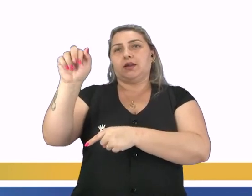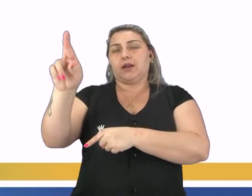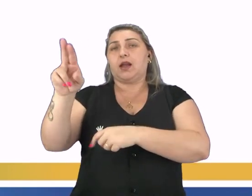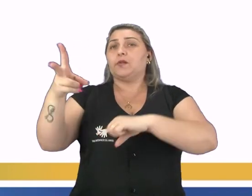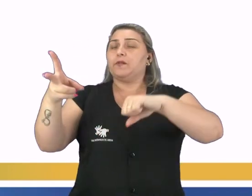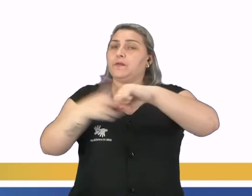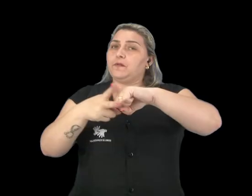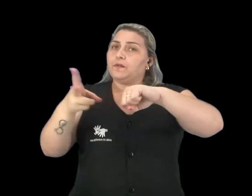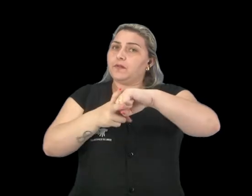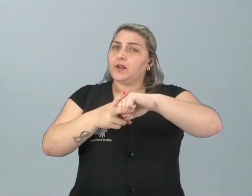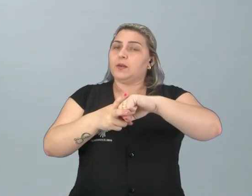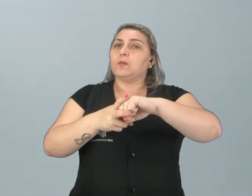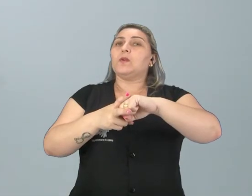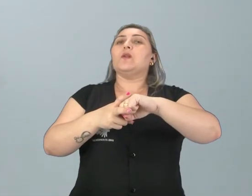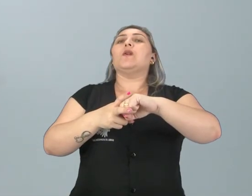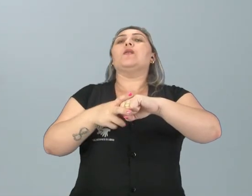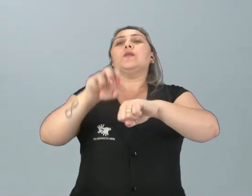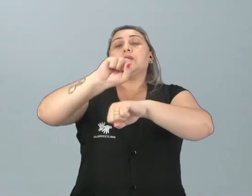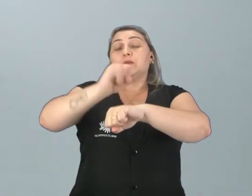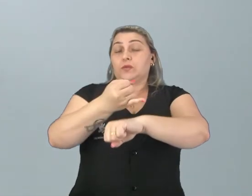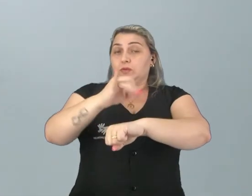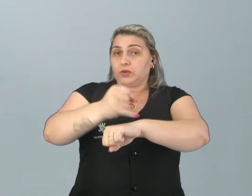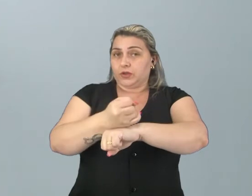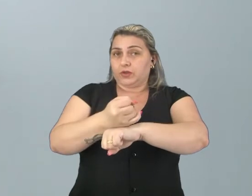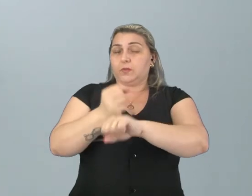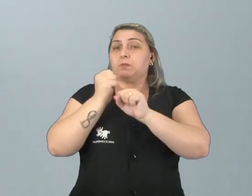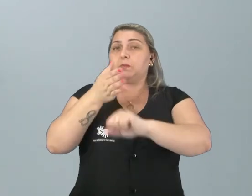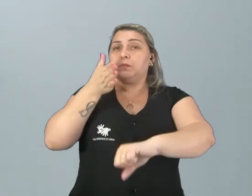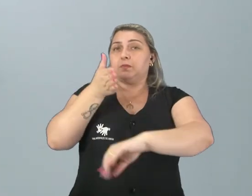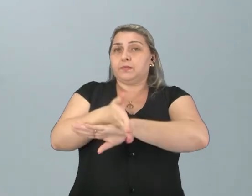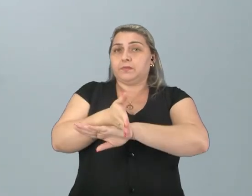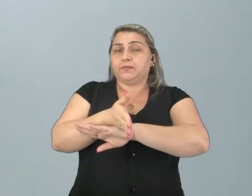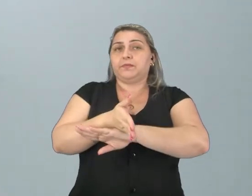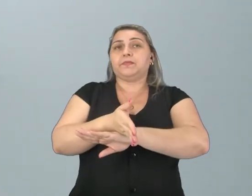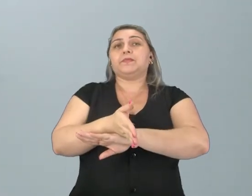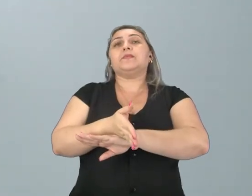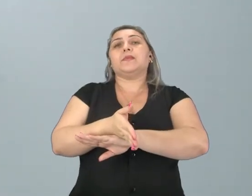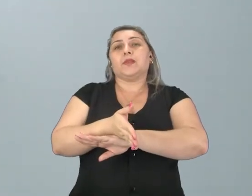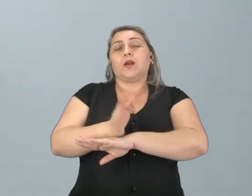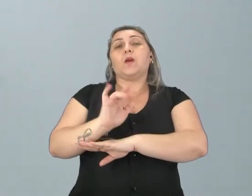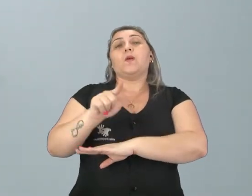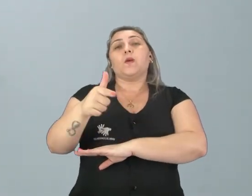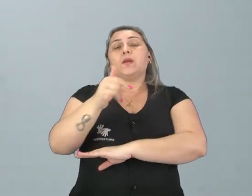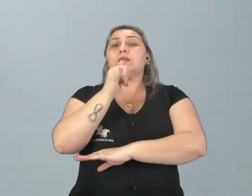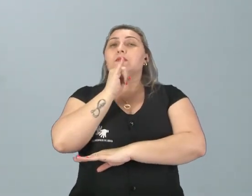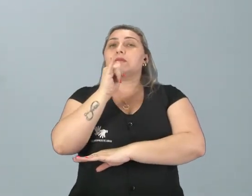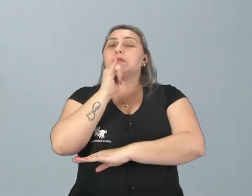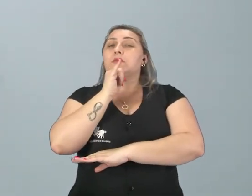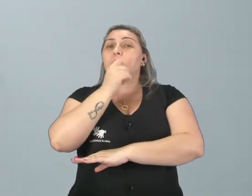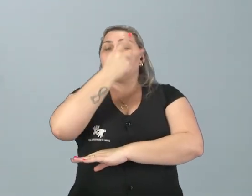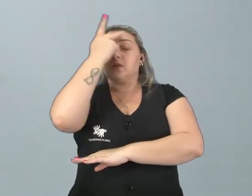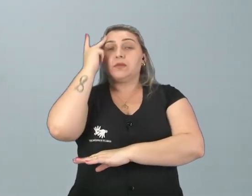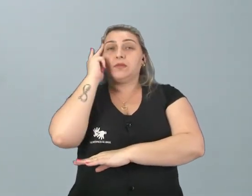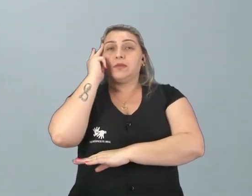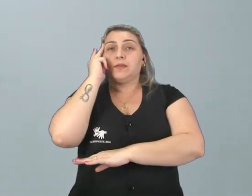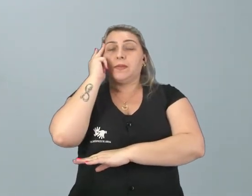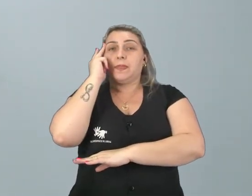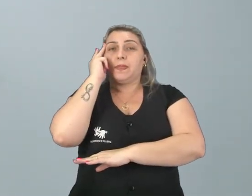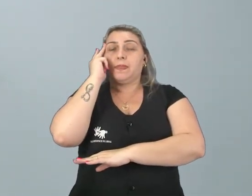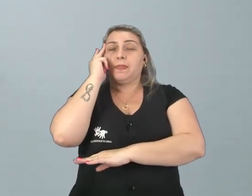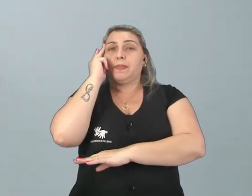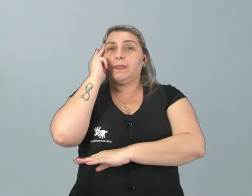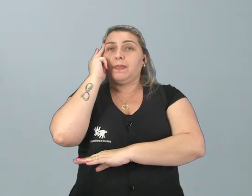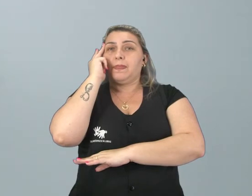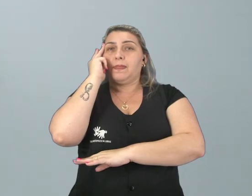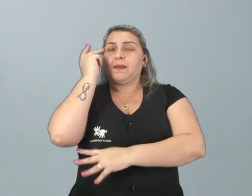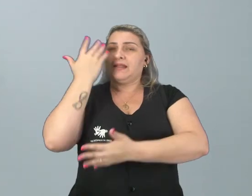verbo com o sujeito. Pode entrar. O solecismo, gente, outro exemplo, quando uma pessoa diz não